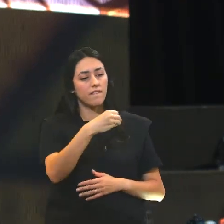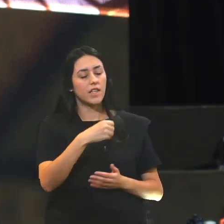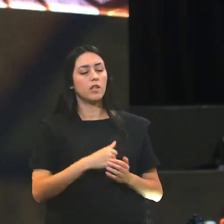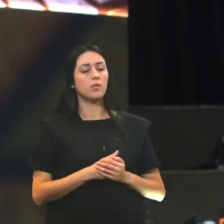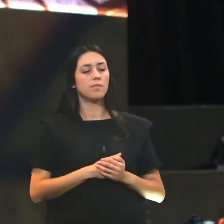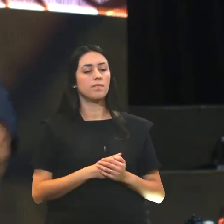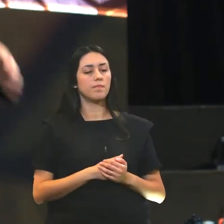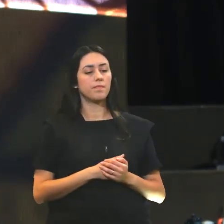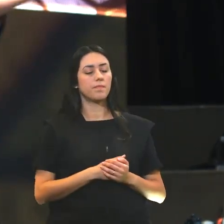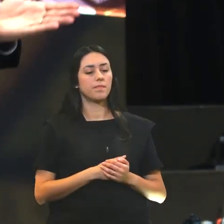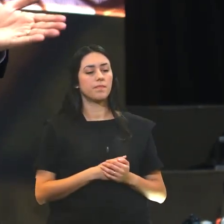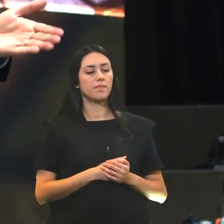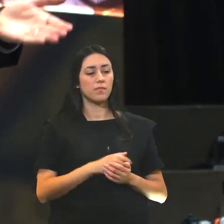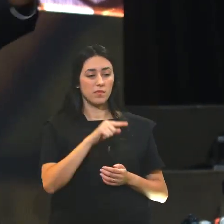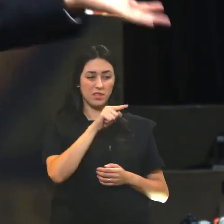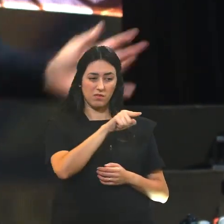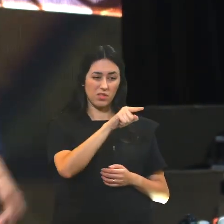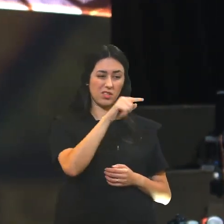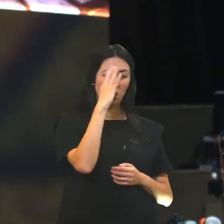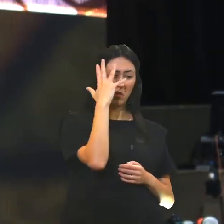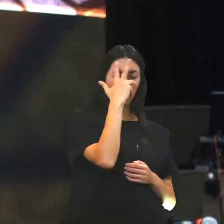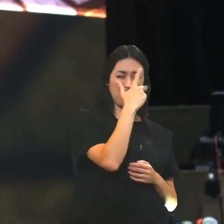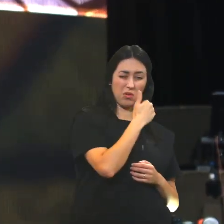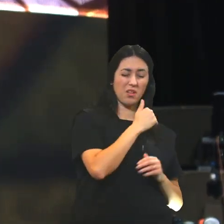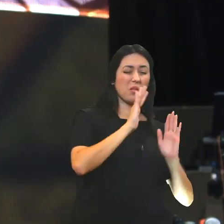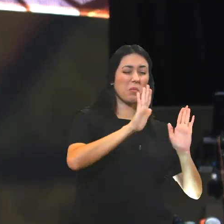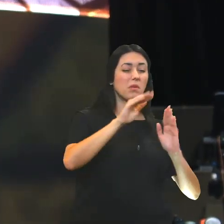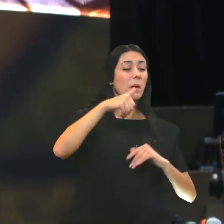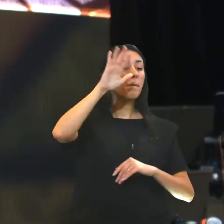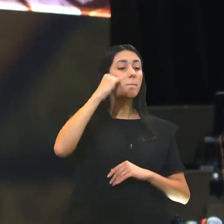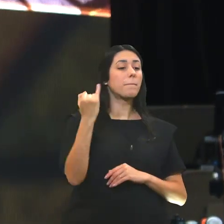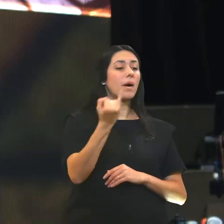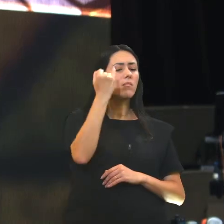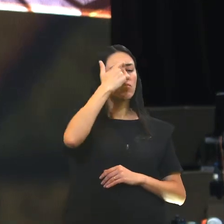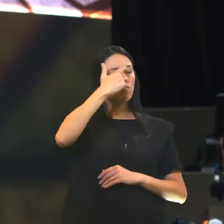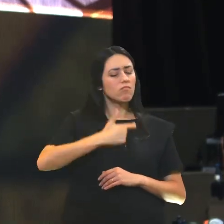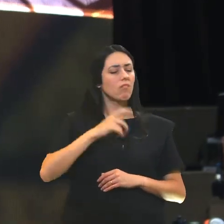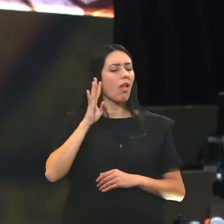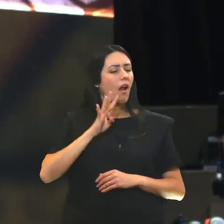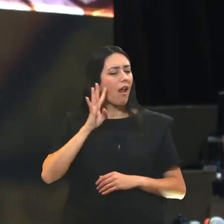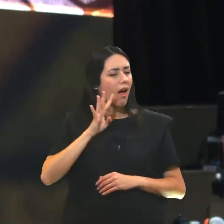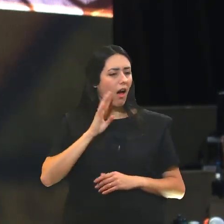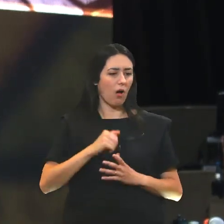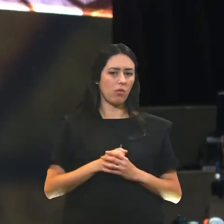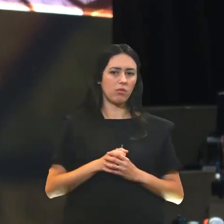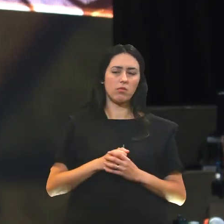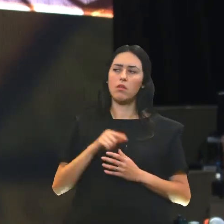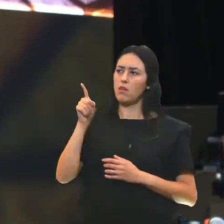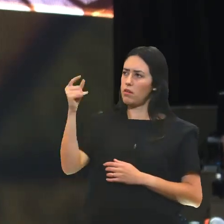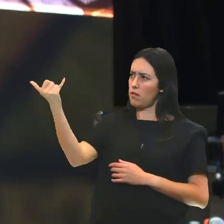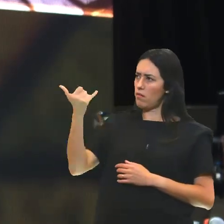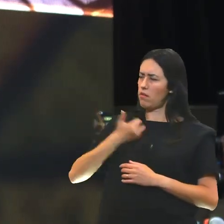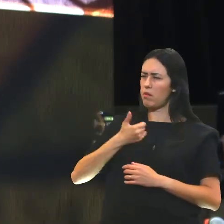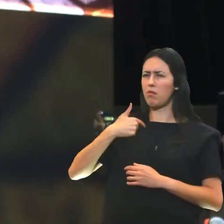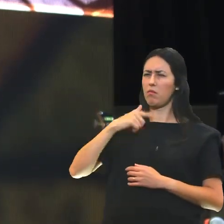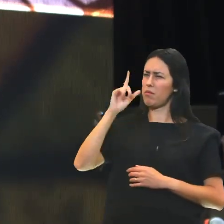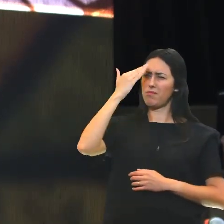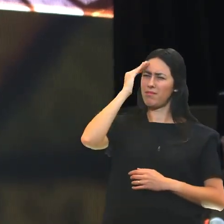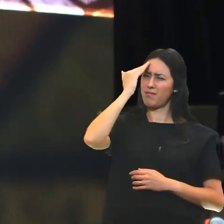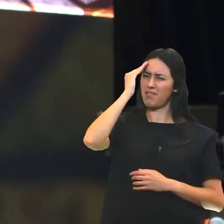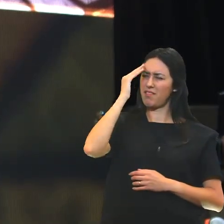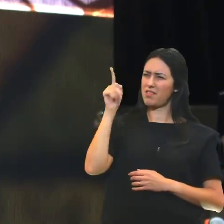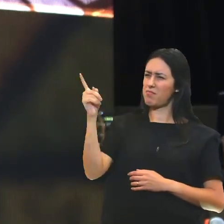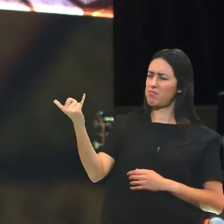mais importante do que ser bonito é ser querido. Eu ouvi a frase, mas não entendi por que ele falou isso para mim.